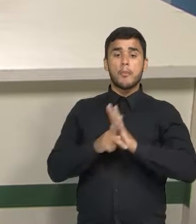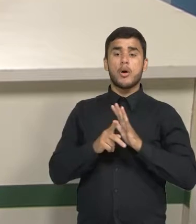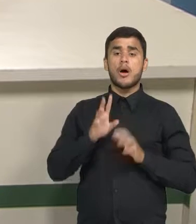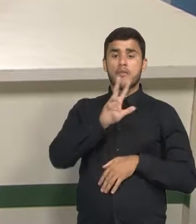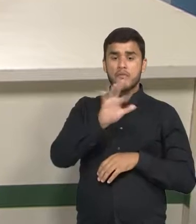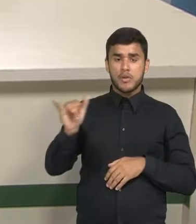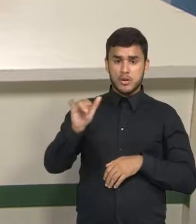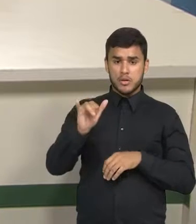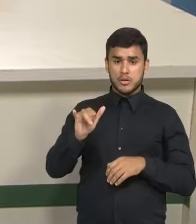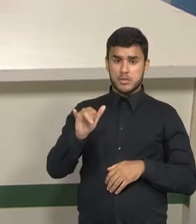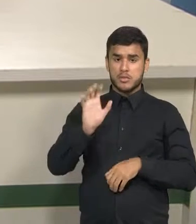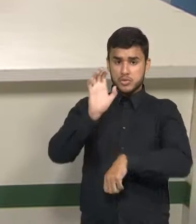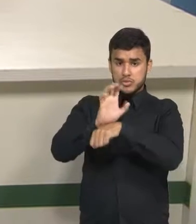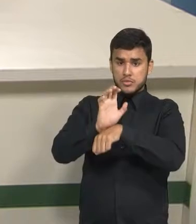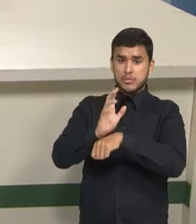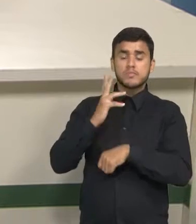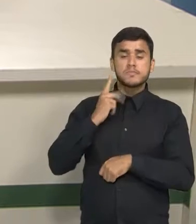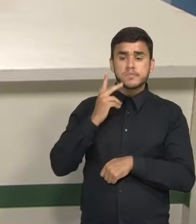mandar